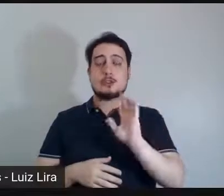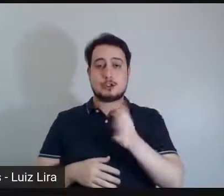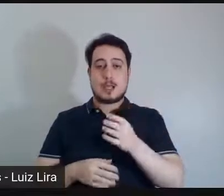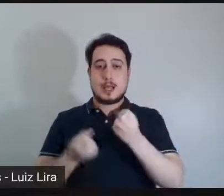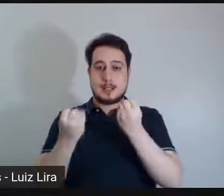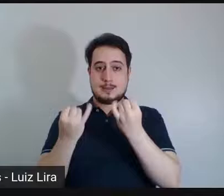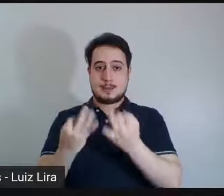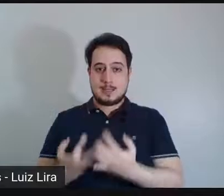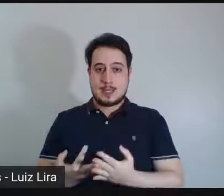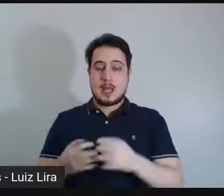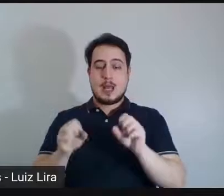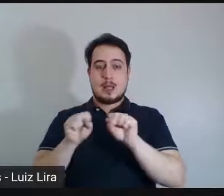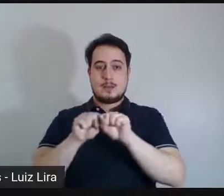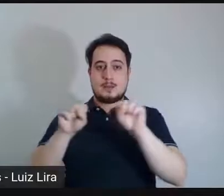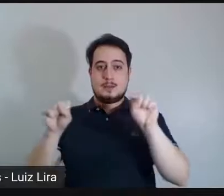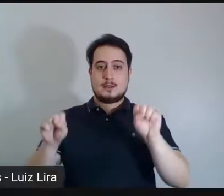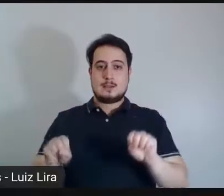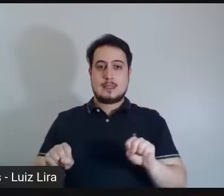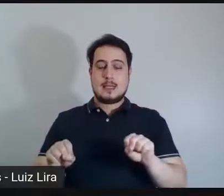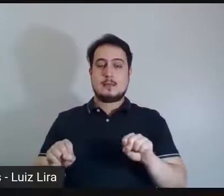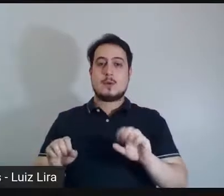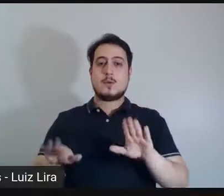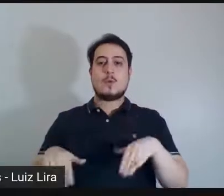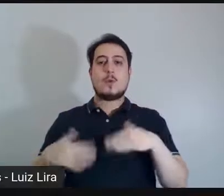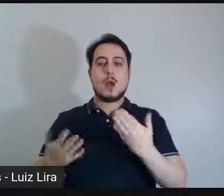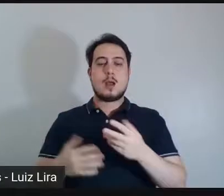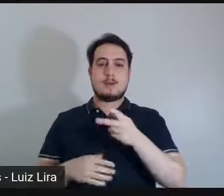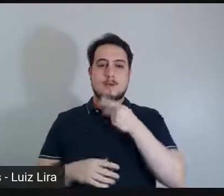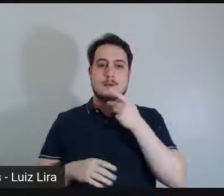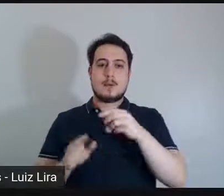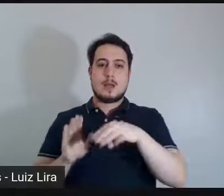não sabe, quando saiu a primeira MP